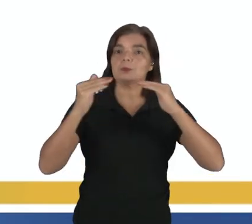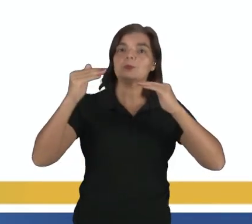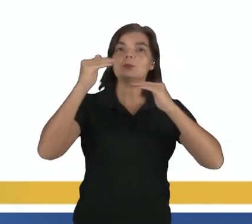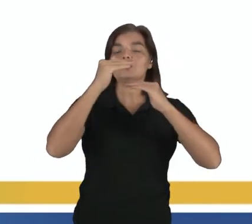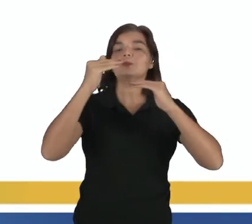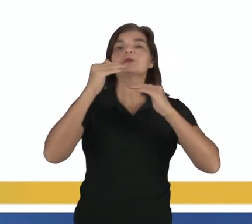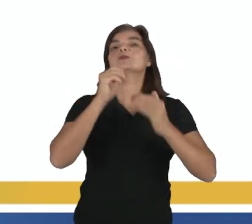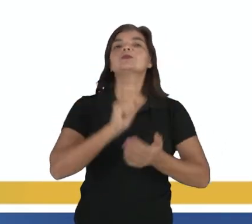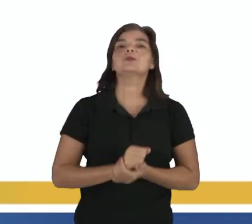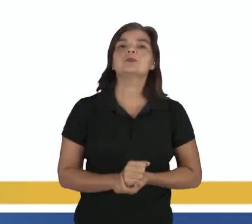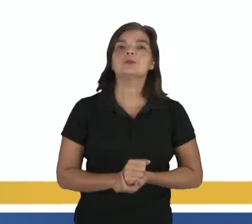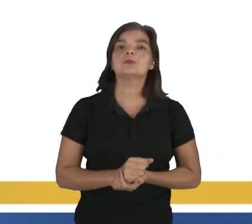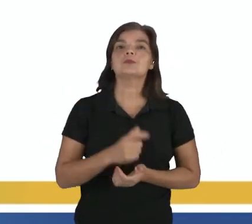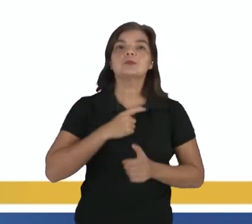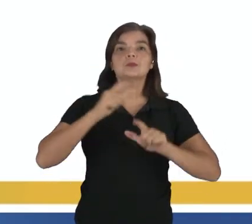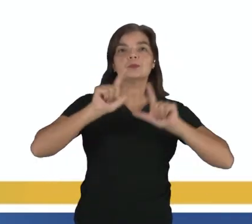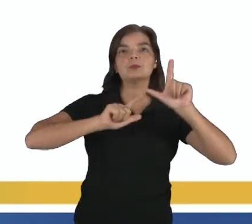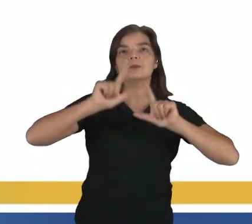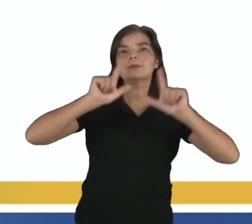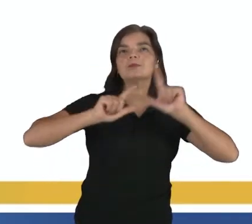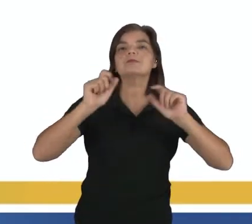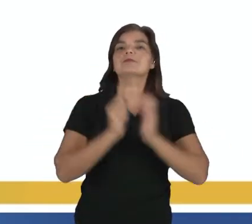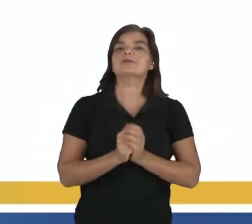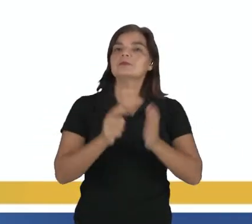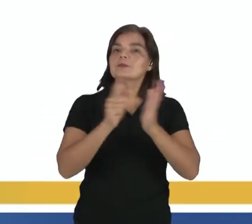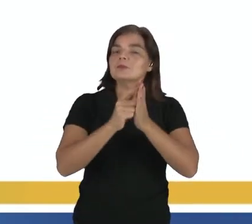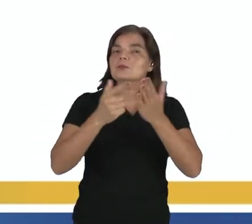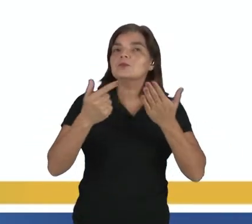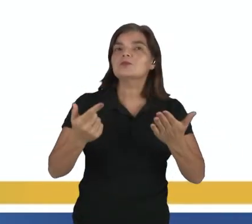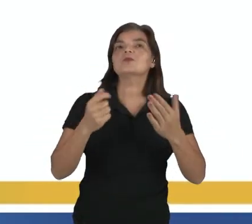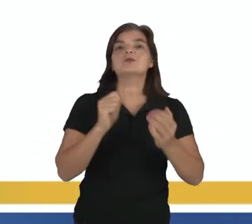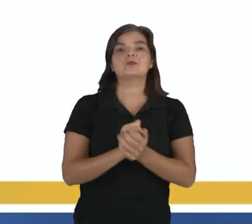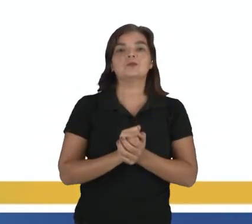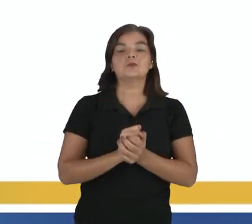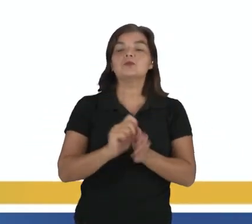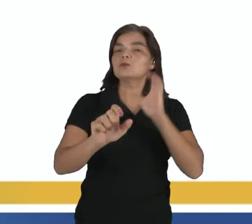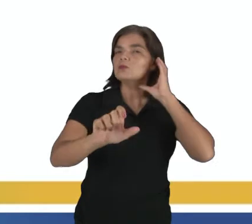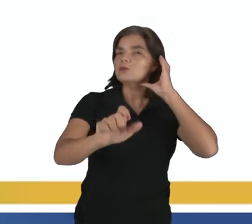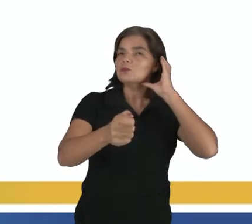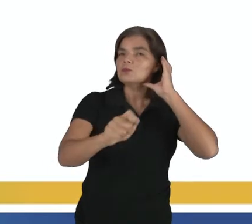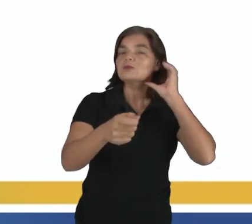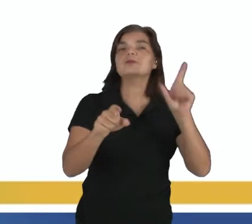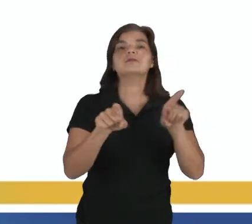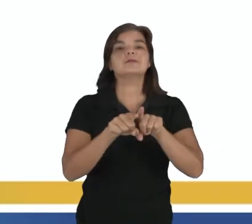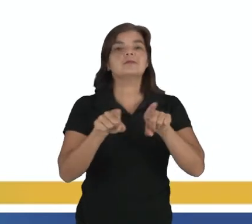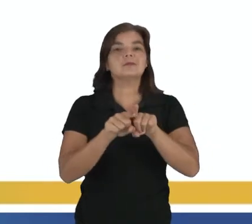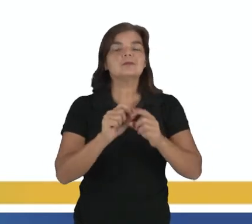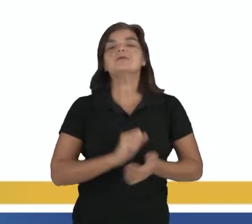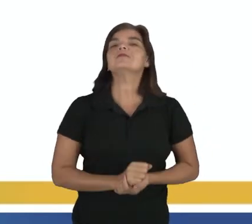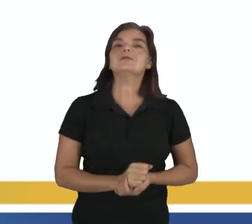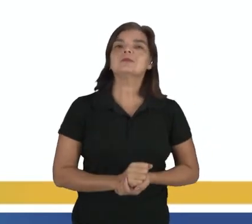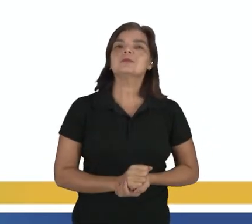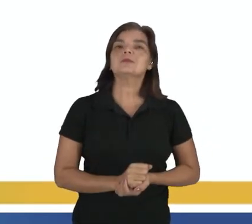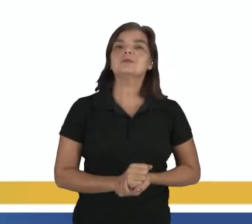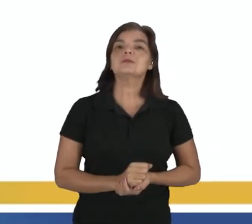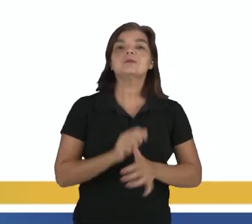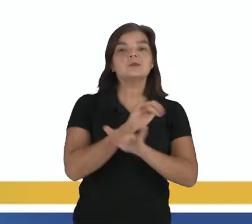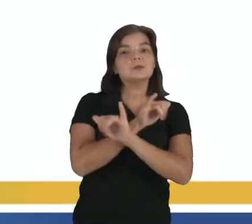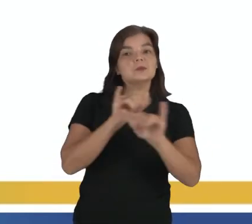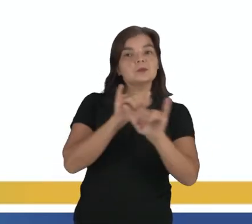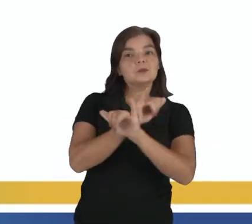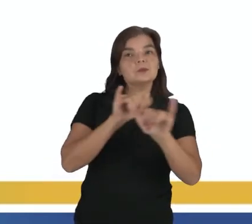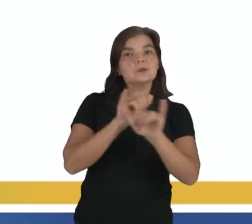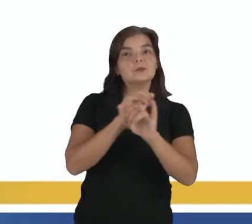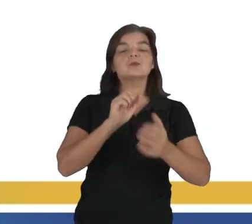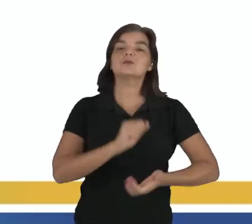da projeção, a televisão, o jornal, o rádio, e eu trago aí uma